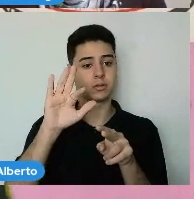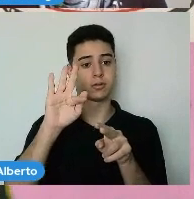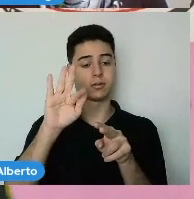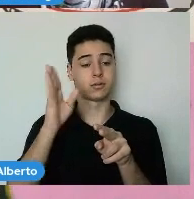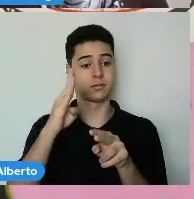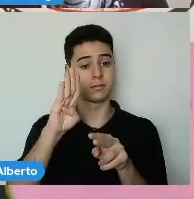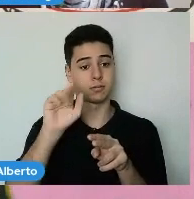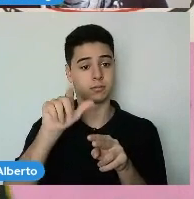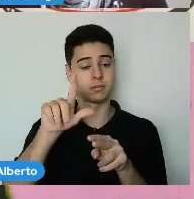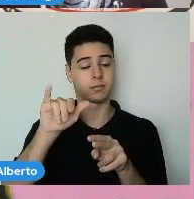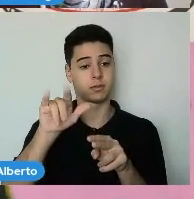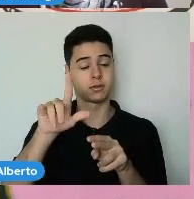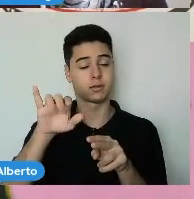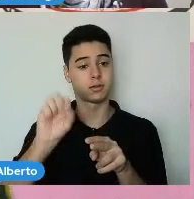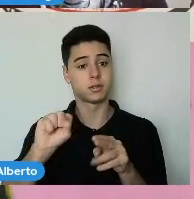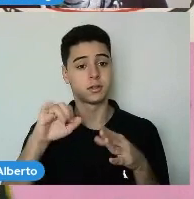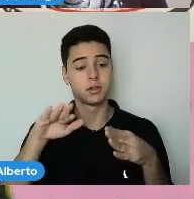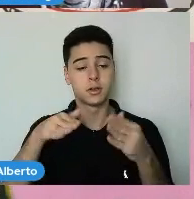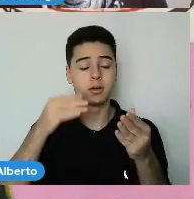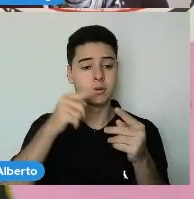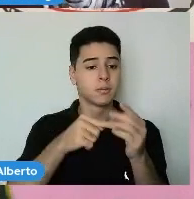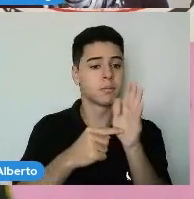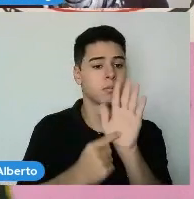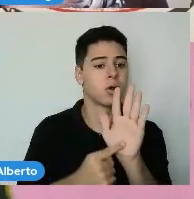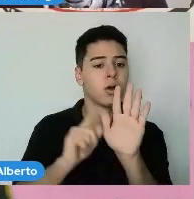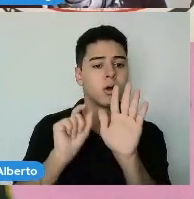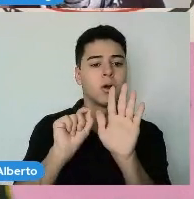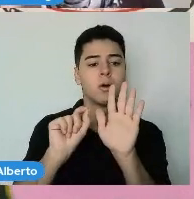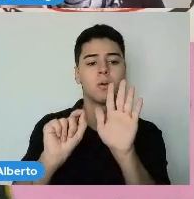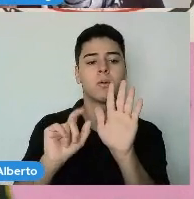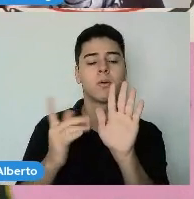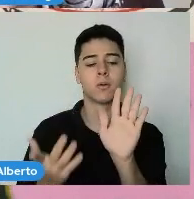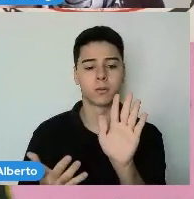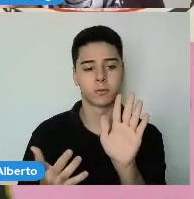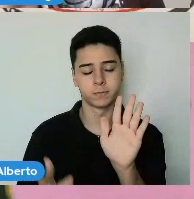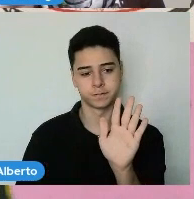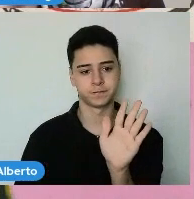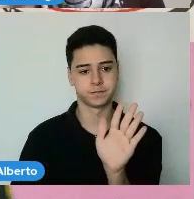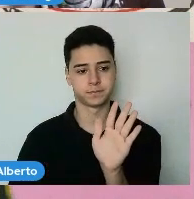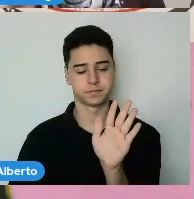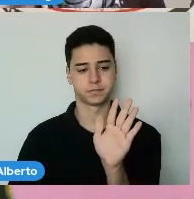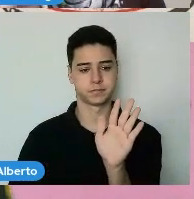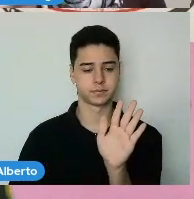que propõe performances muito